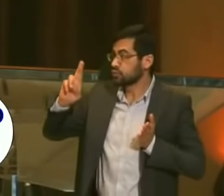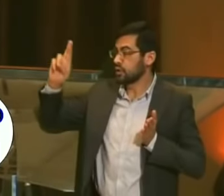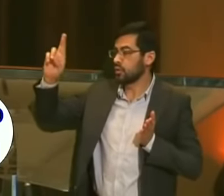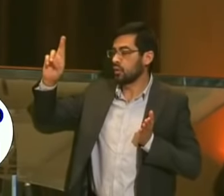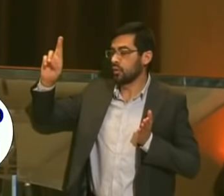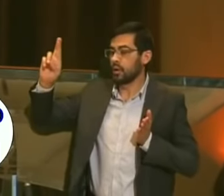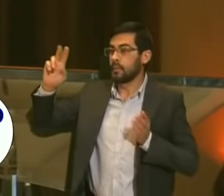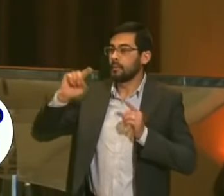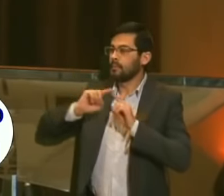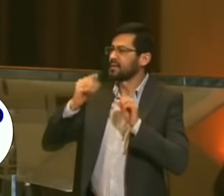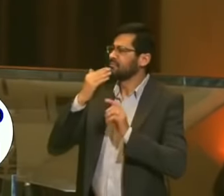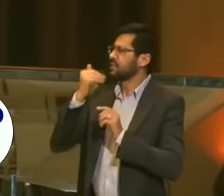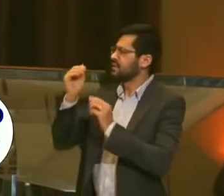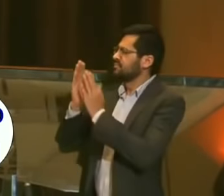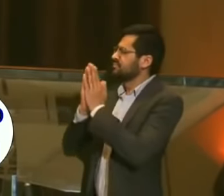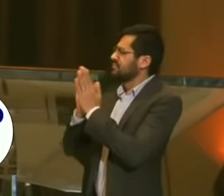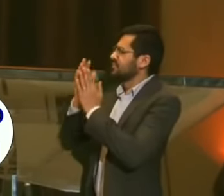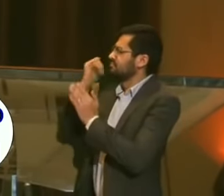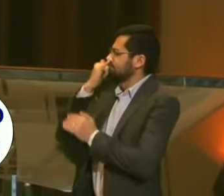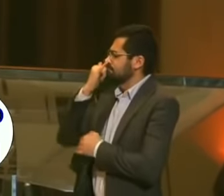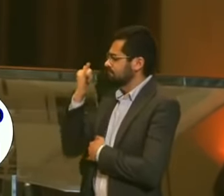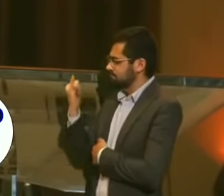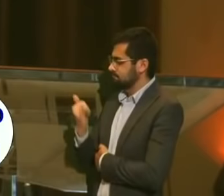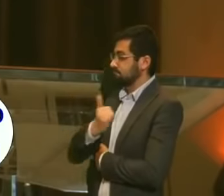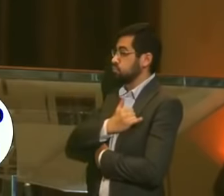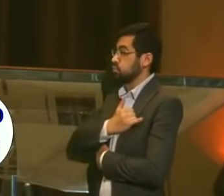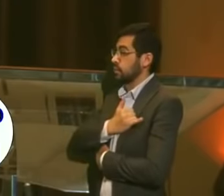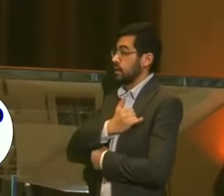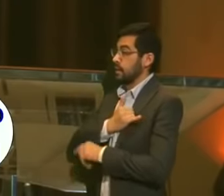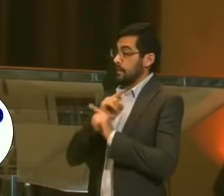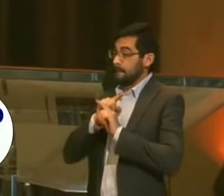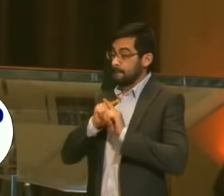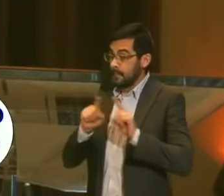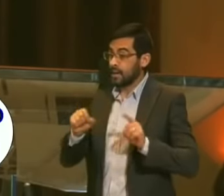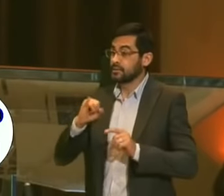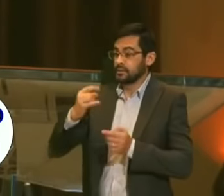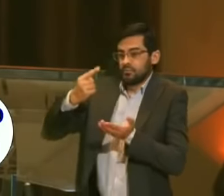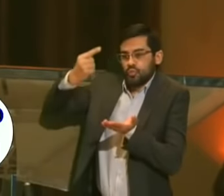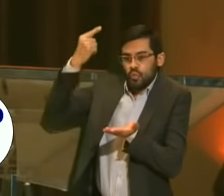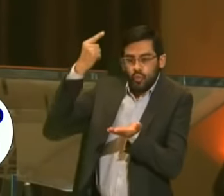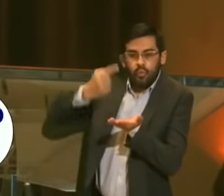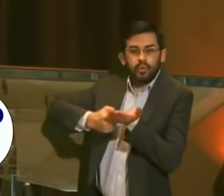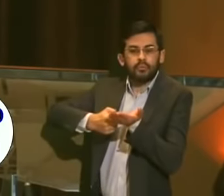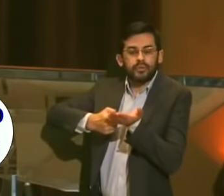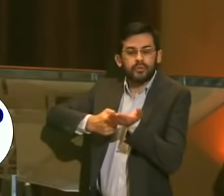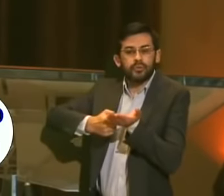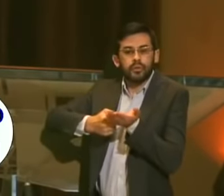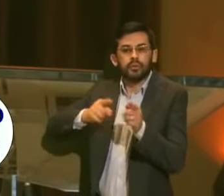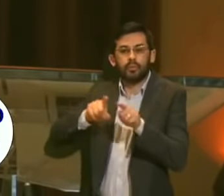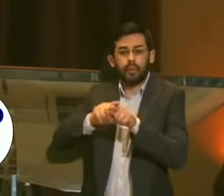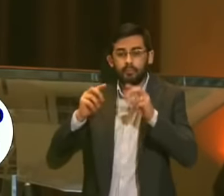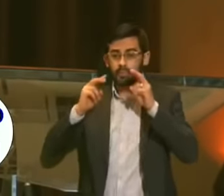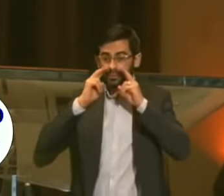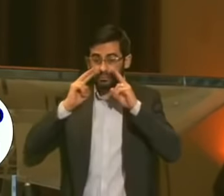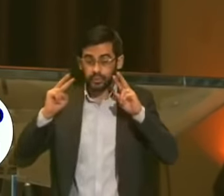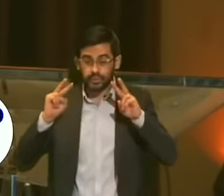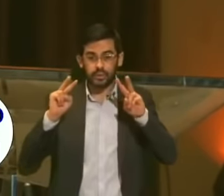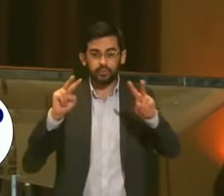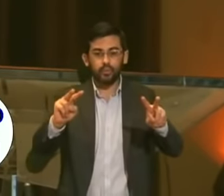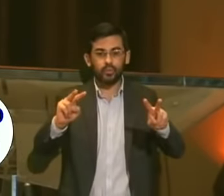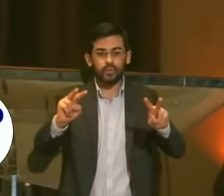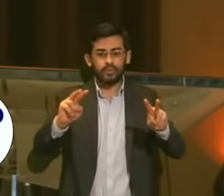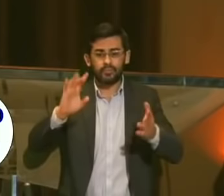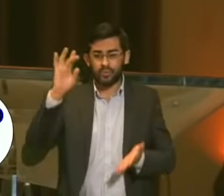não somente pediam perdão a Deus, mas se comprometiam a, pelo testemunho do